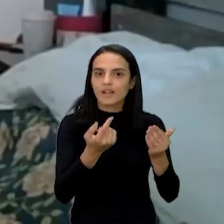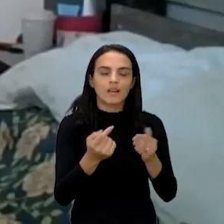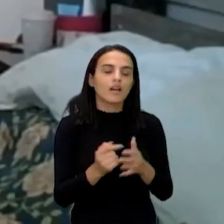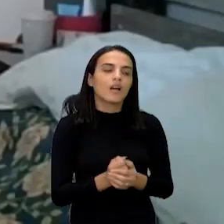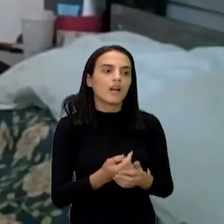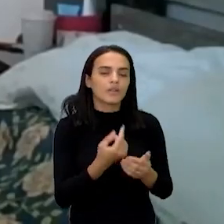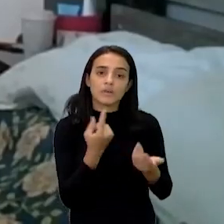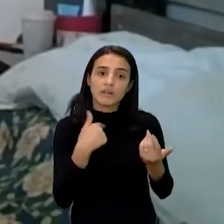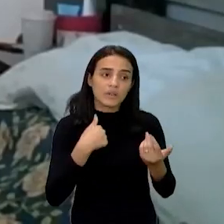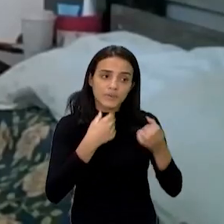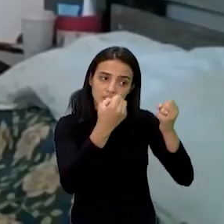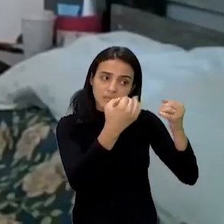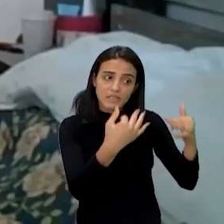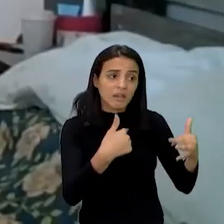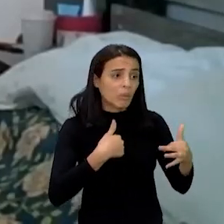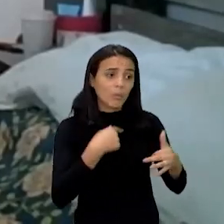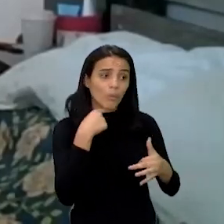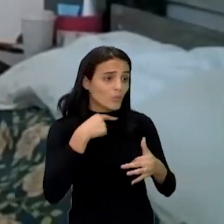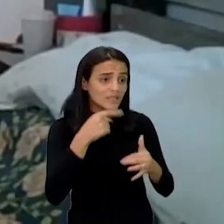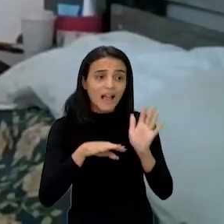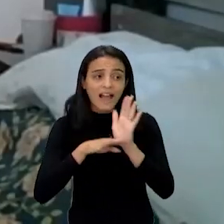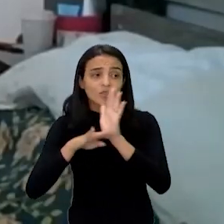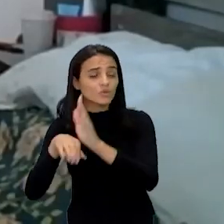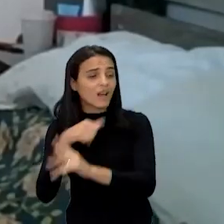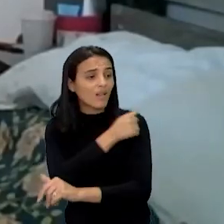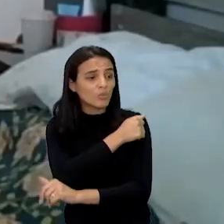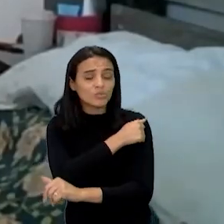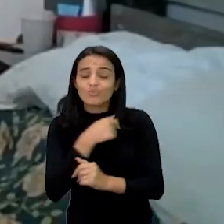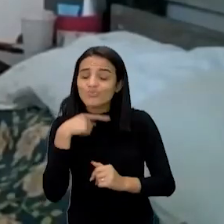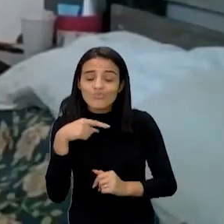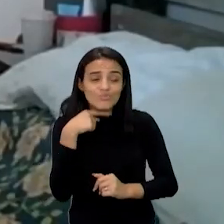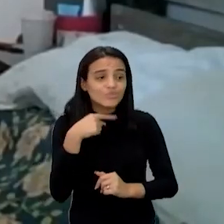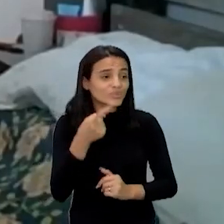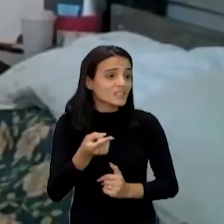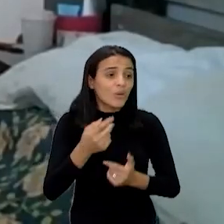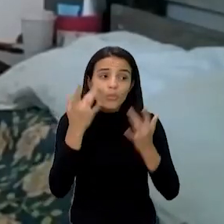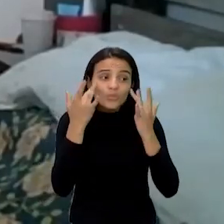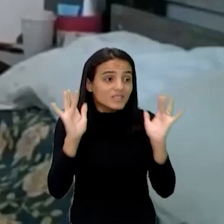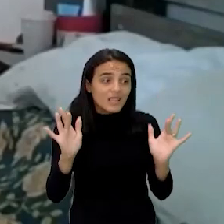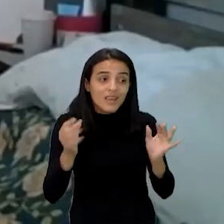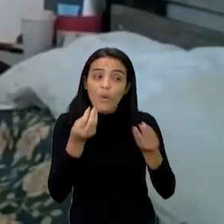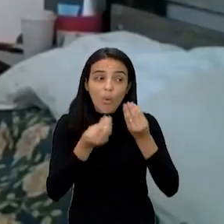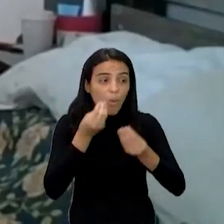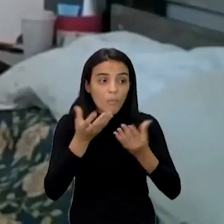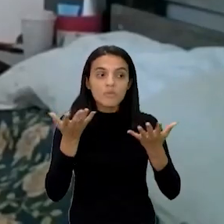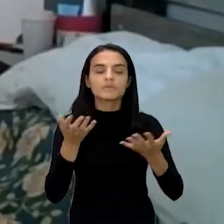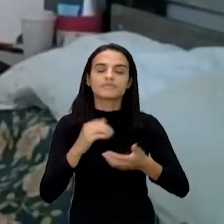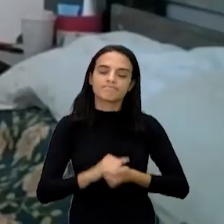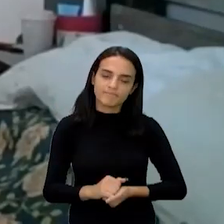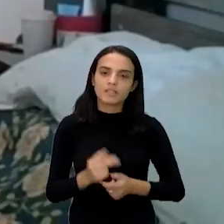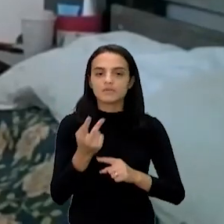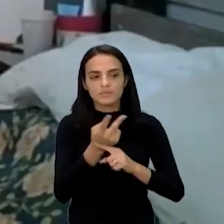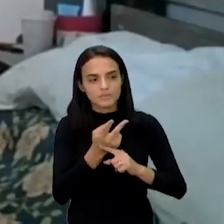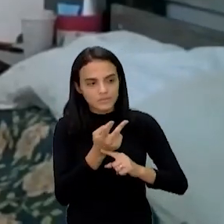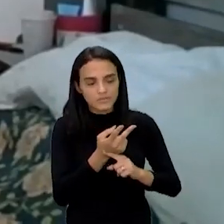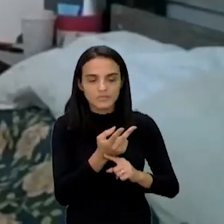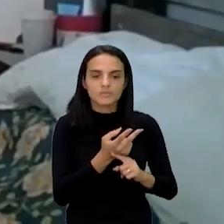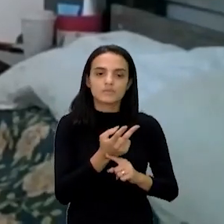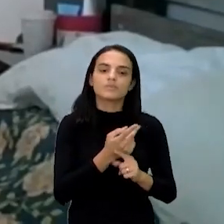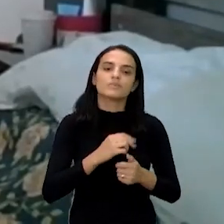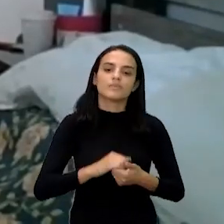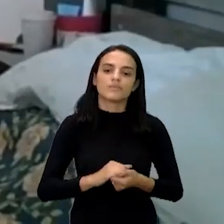eu não entendo porque eles têm tantas dificuldades, eu não sei o que eu vou fazer. Então eu busquei, eu